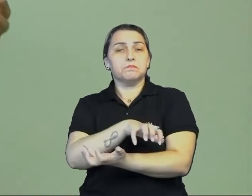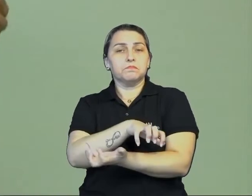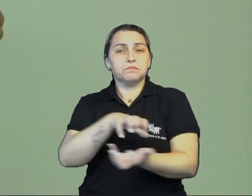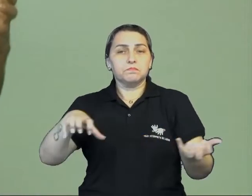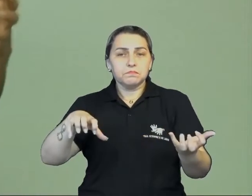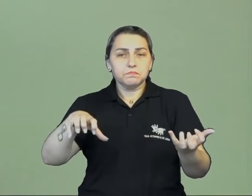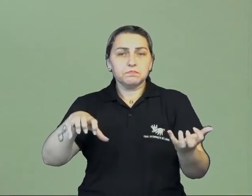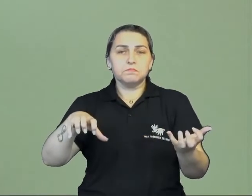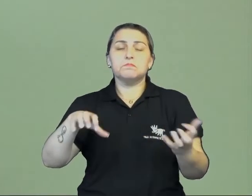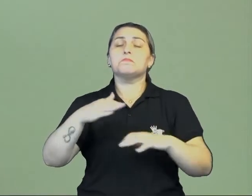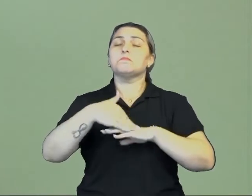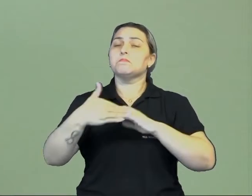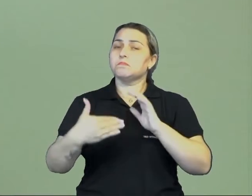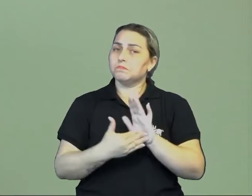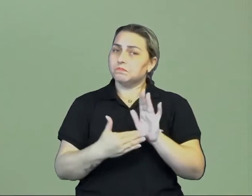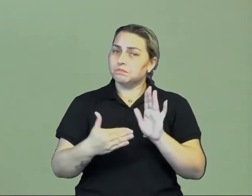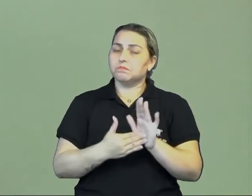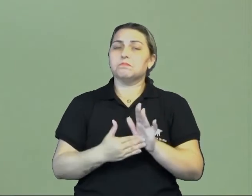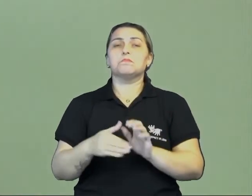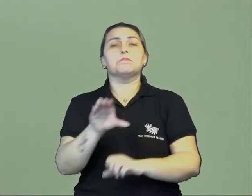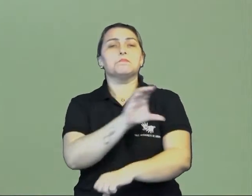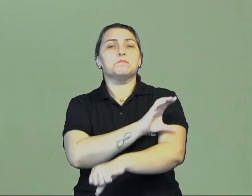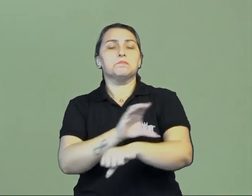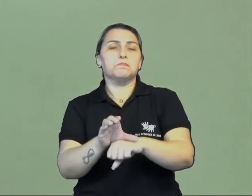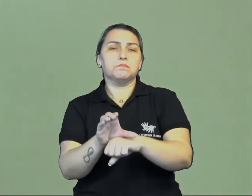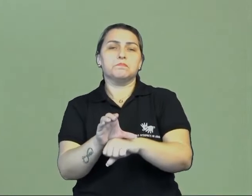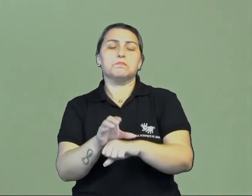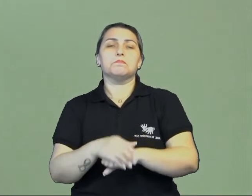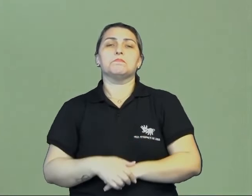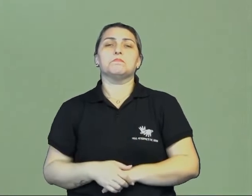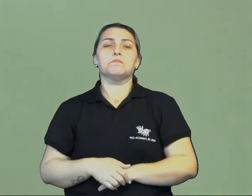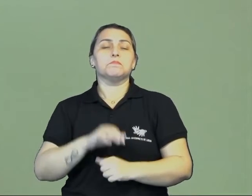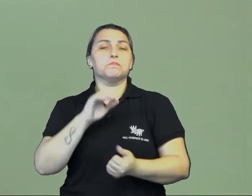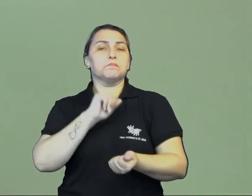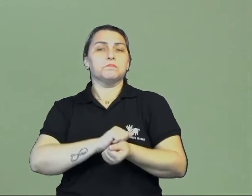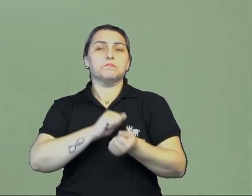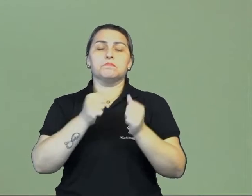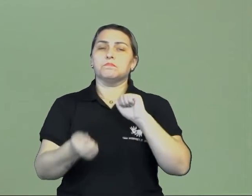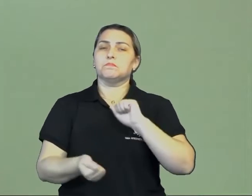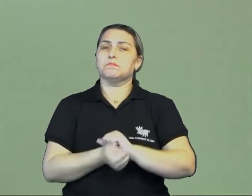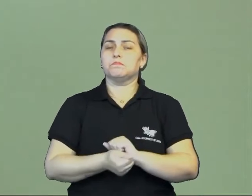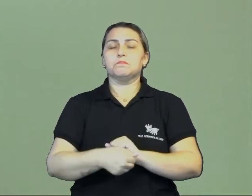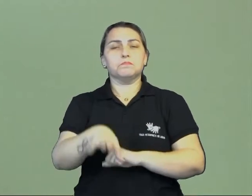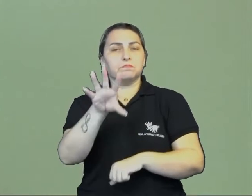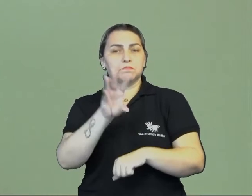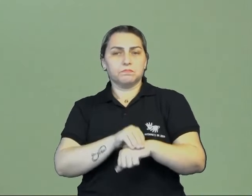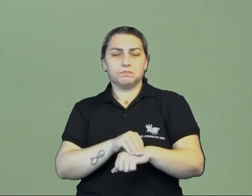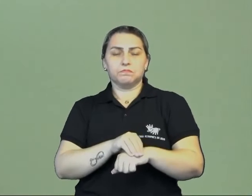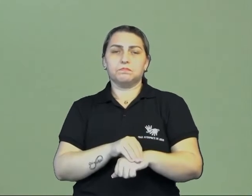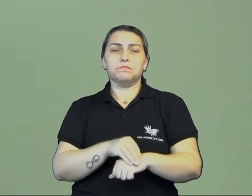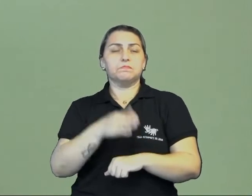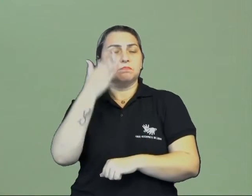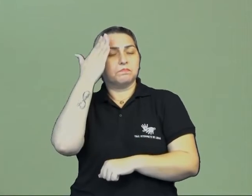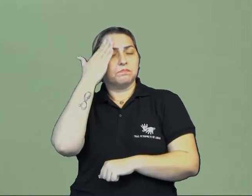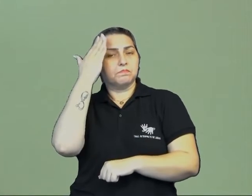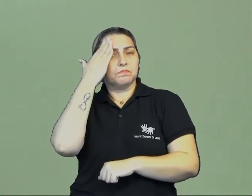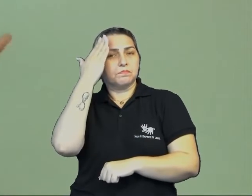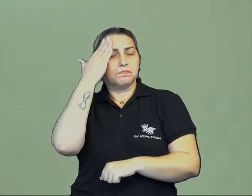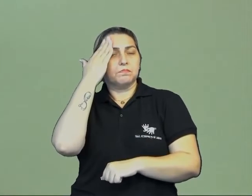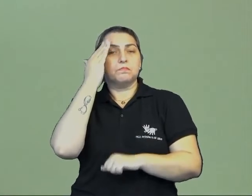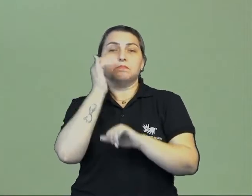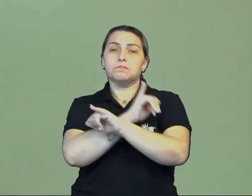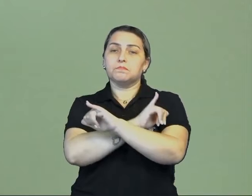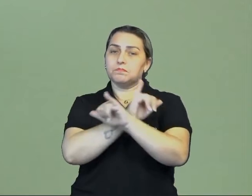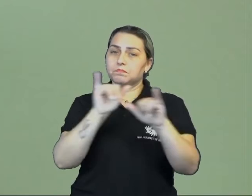que todos esses aspectos, a cultura traz ali associando algum tipo de conhecimento, algum tipo de saber, algum tipo de